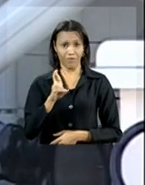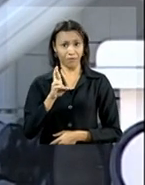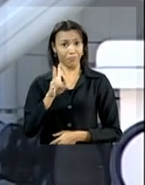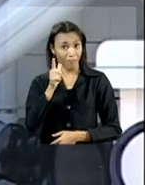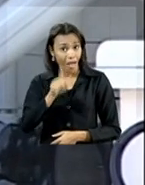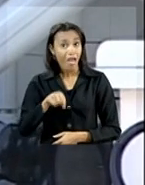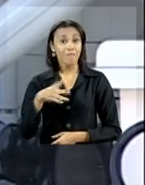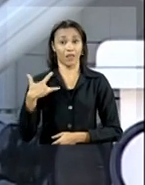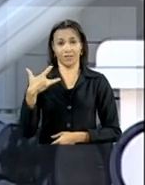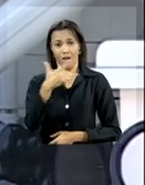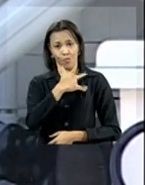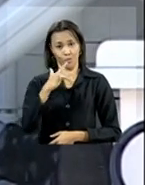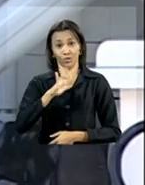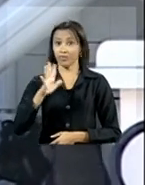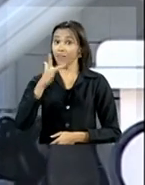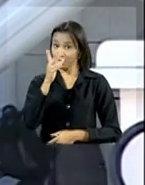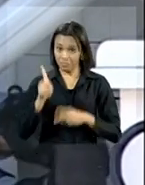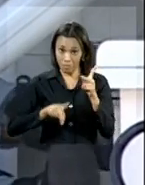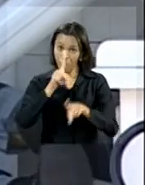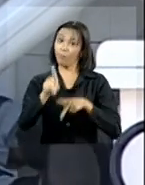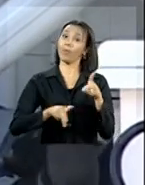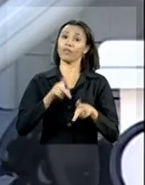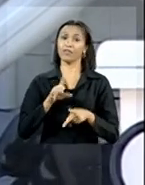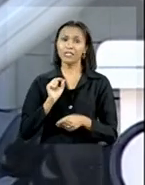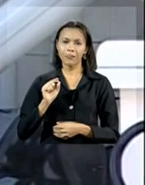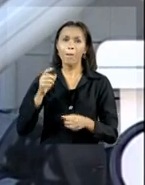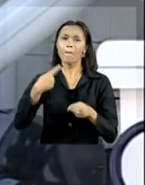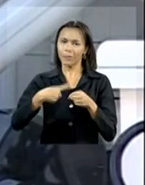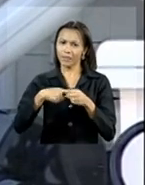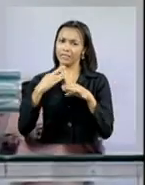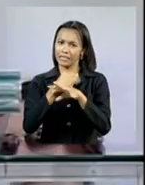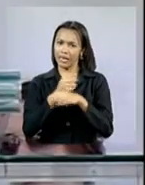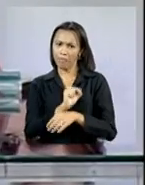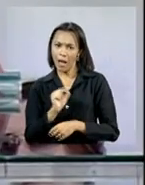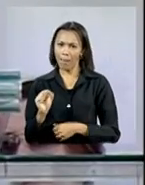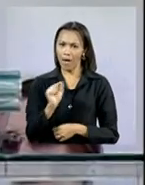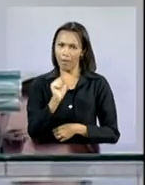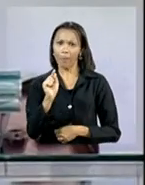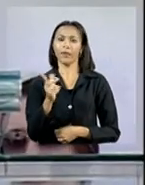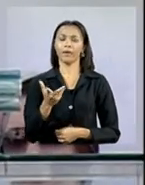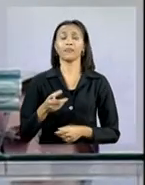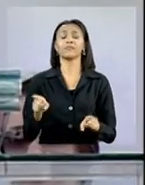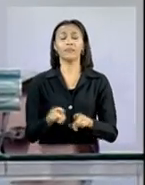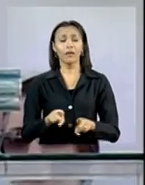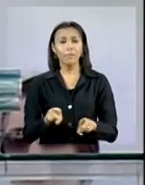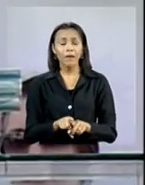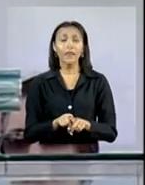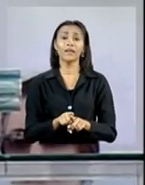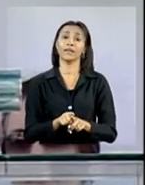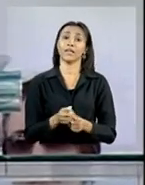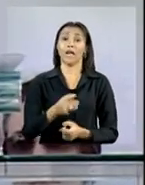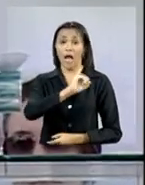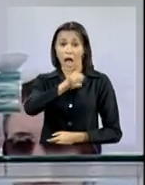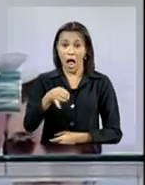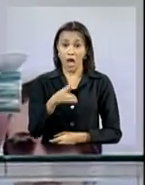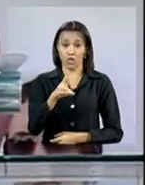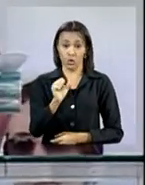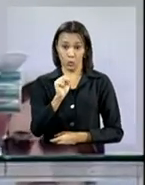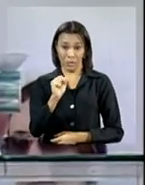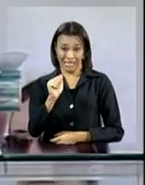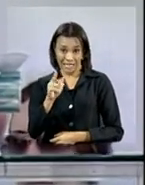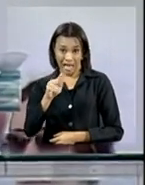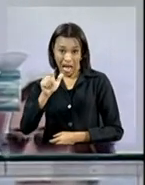saúde da população desses municípios cumprimentando a Jussara massarelli